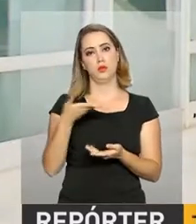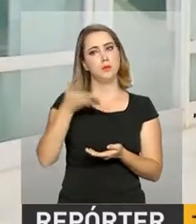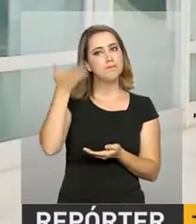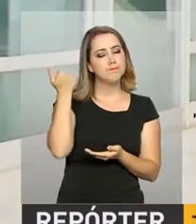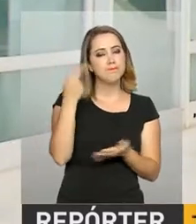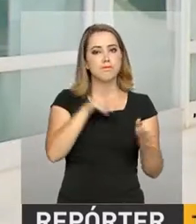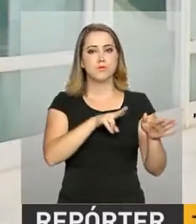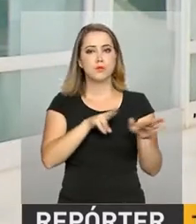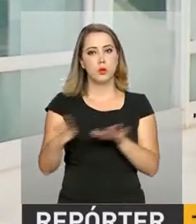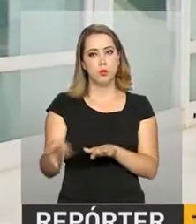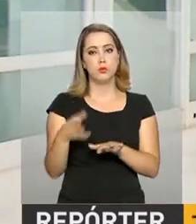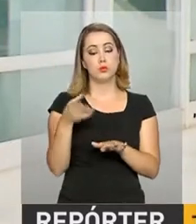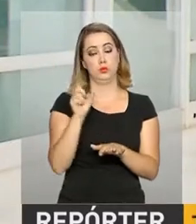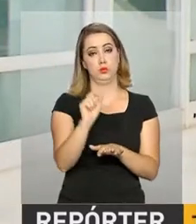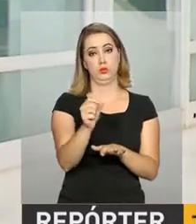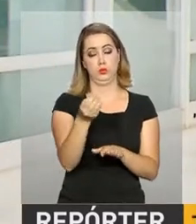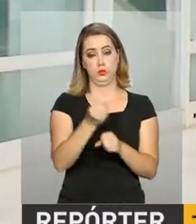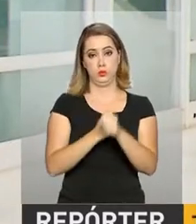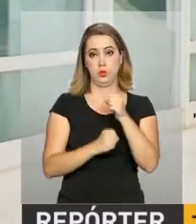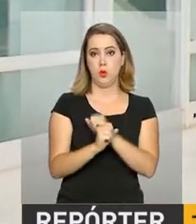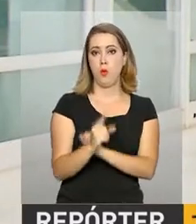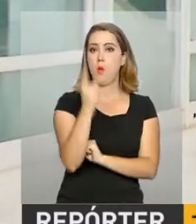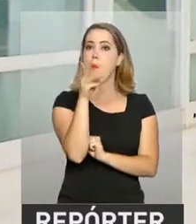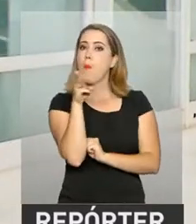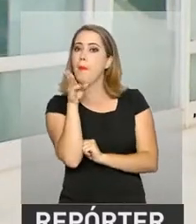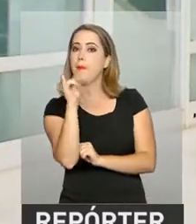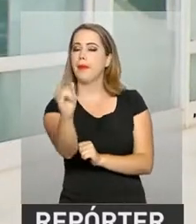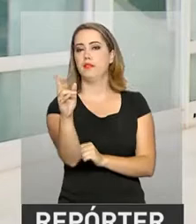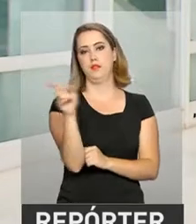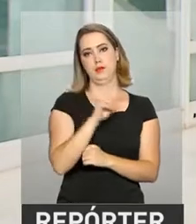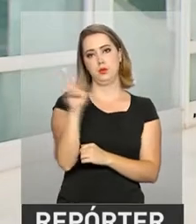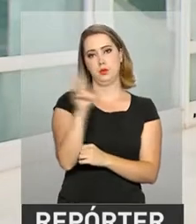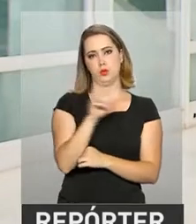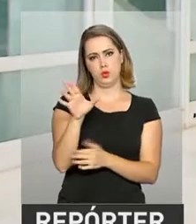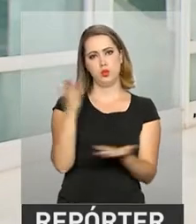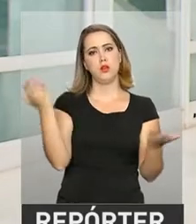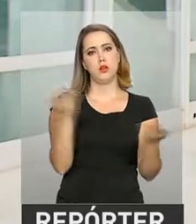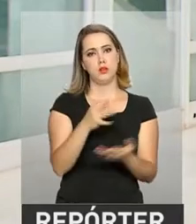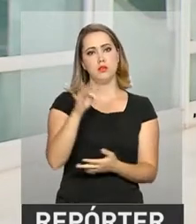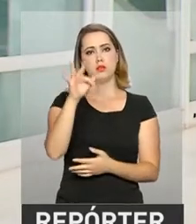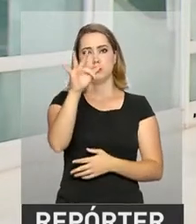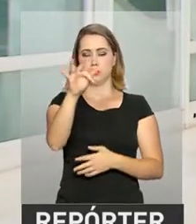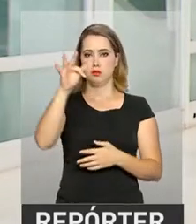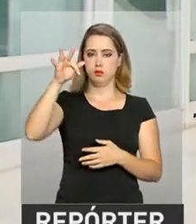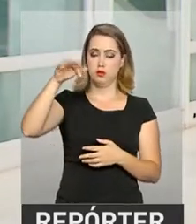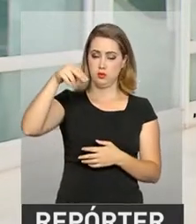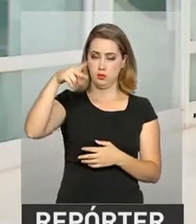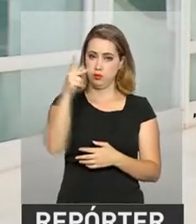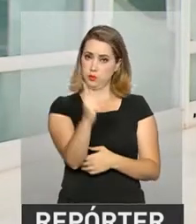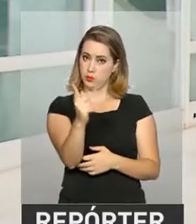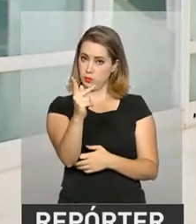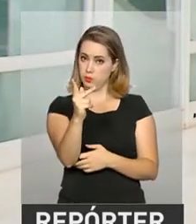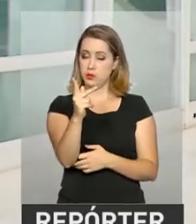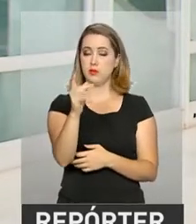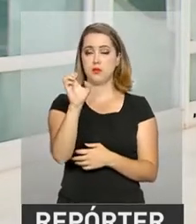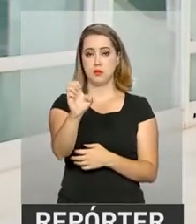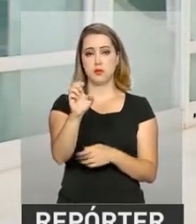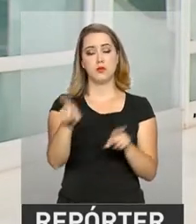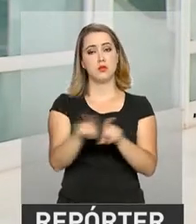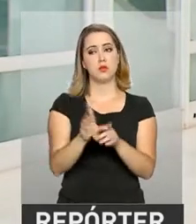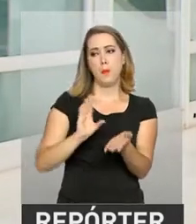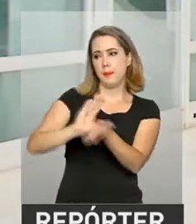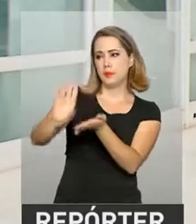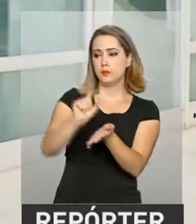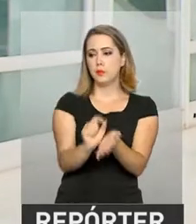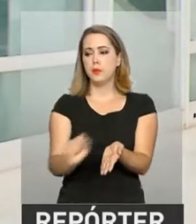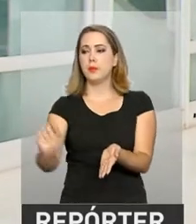2016 o governo repassou um bilhão e duzentos milhões de reais do fundo penitenciário nacional aos estados cada estado recebeu cerca